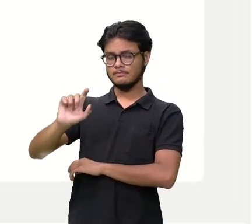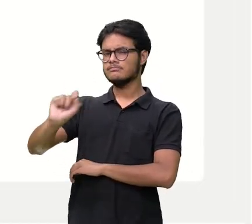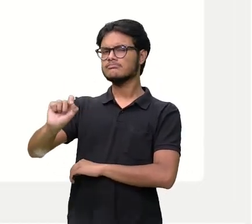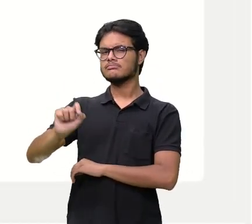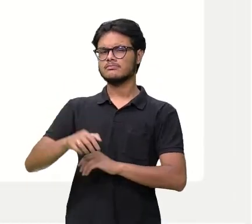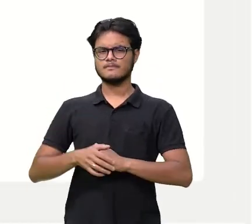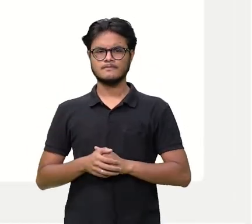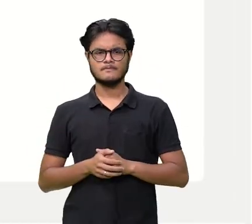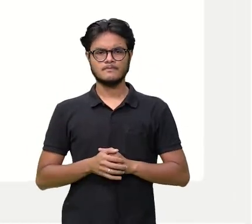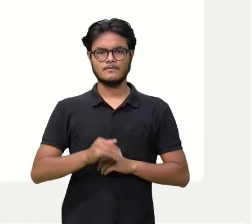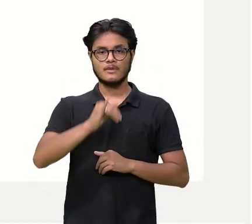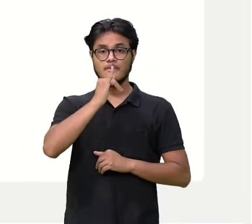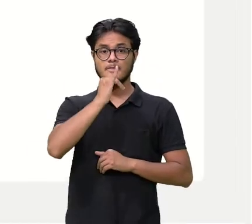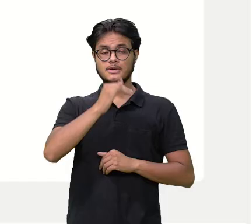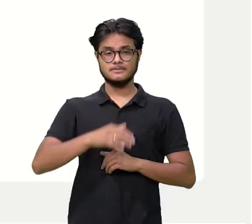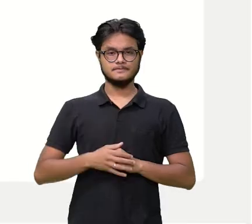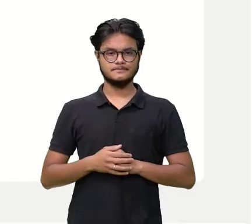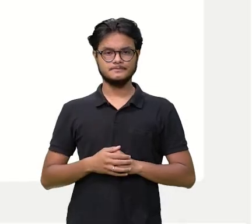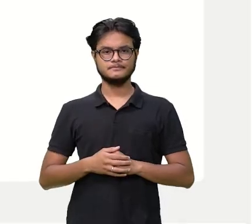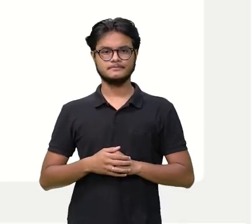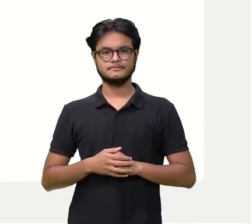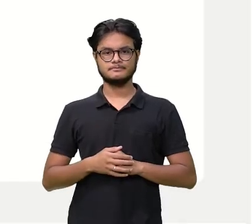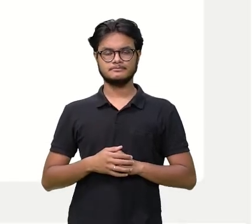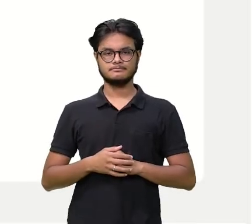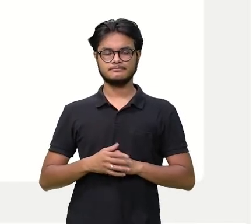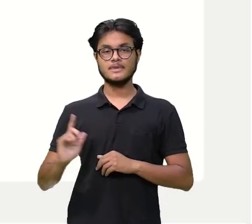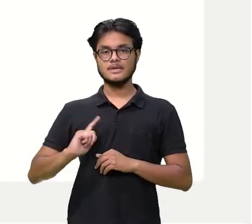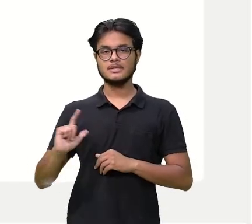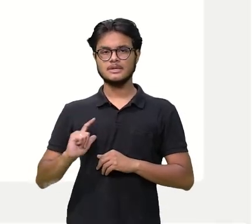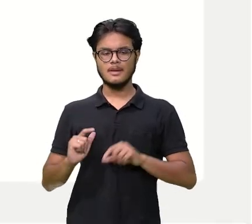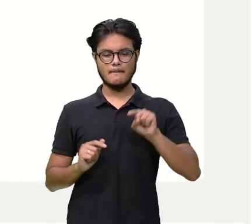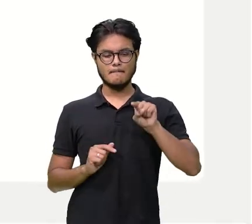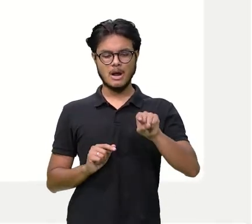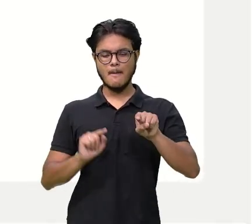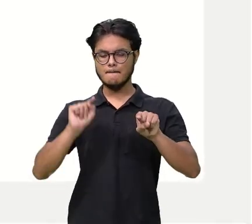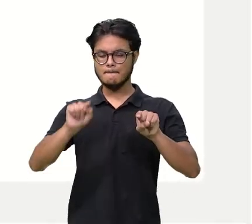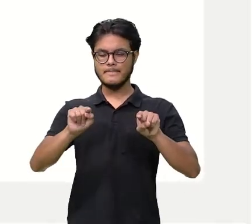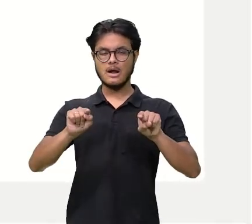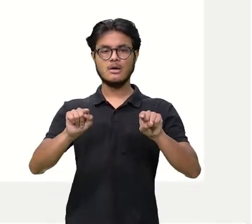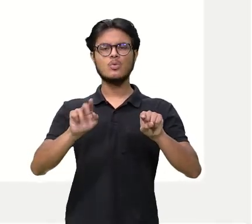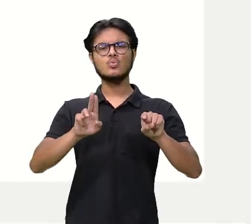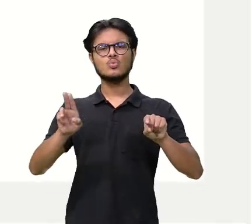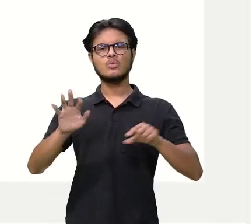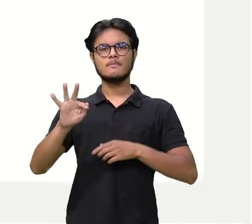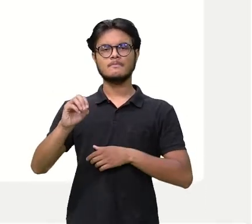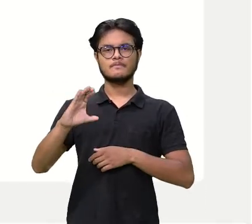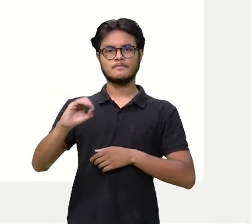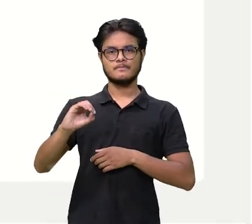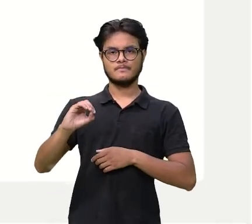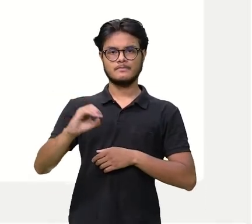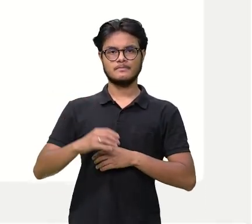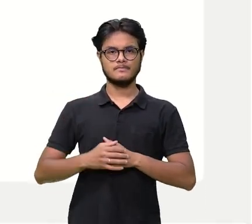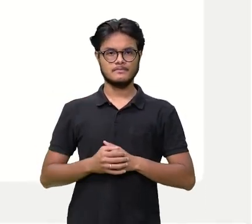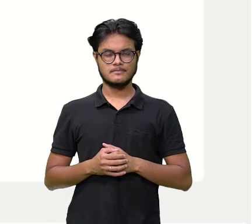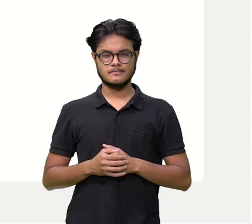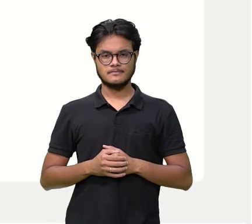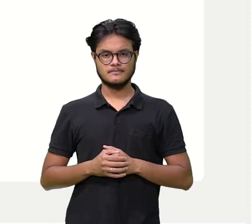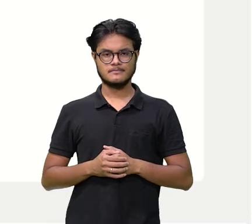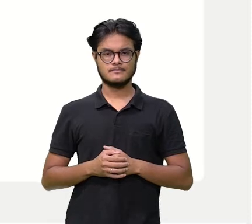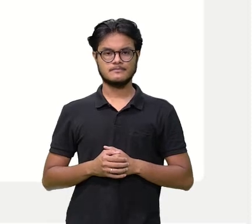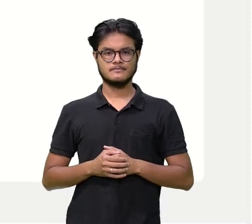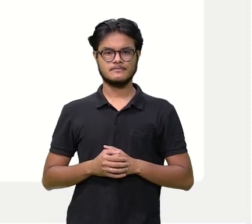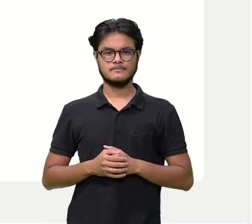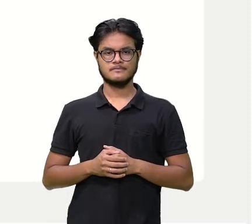entre os focos, ok? Está marcado com um pontinho bem discreto aí na sua televisão, né? Na sua